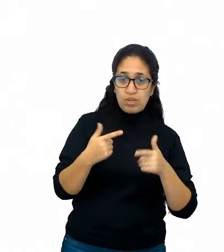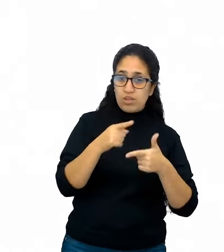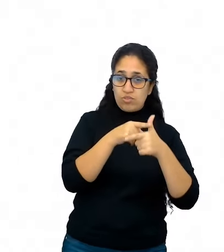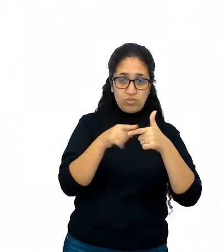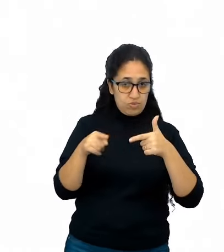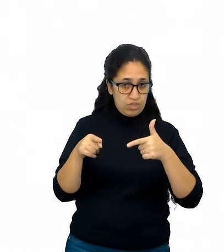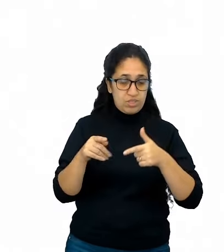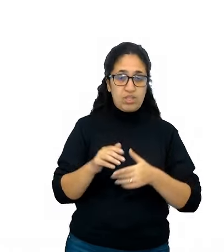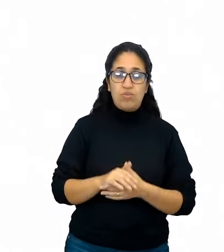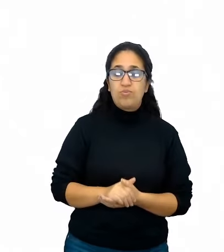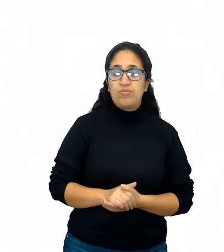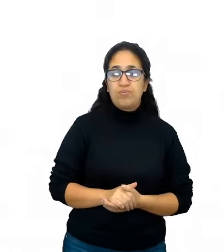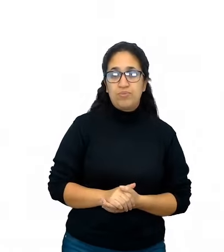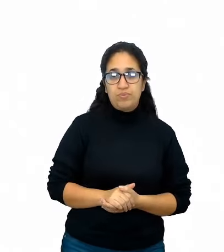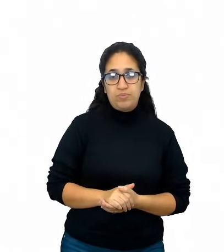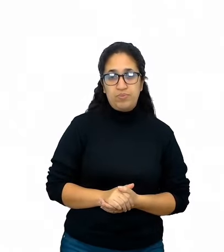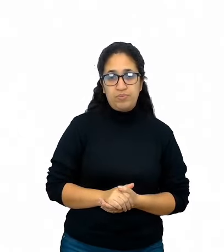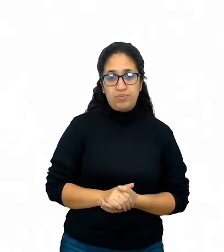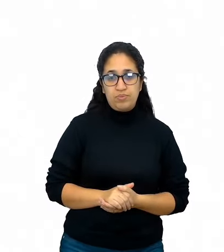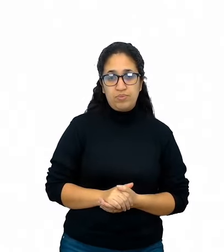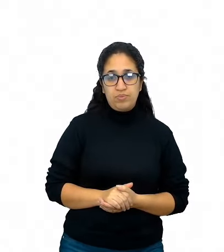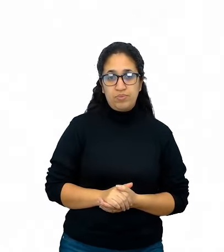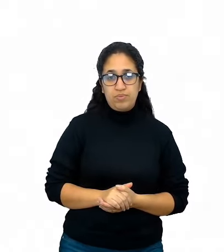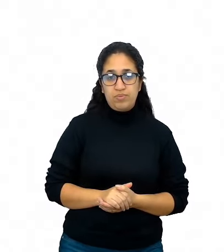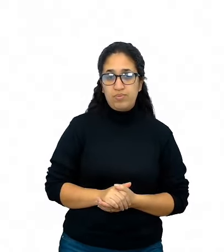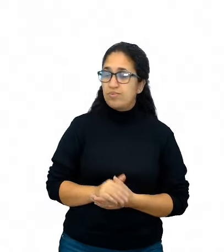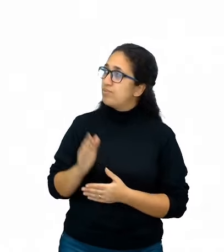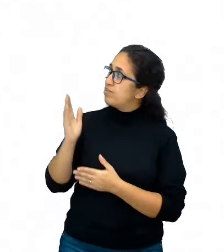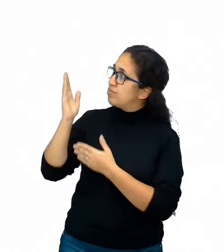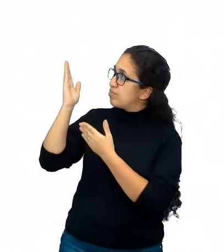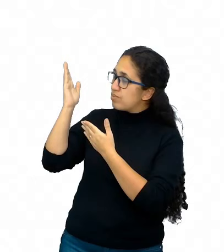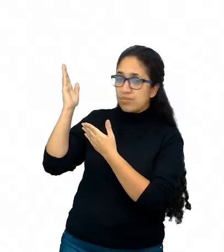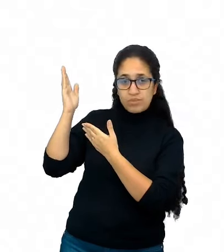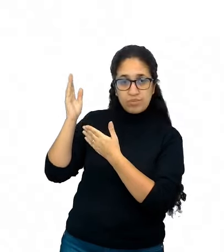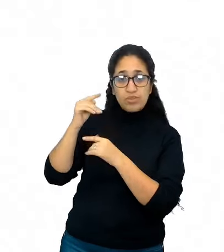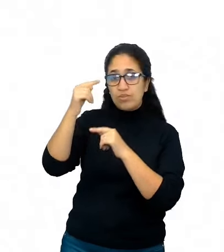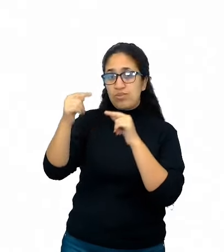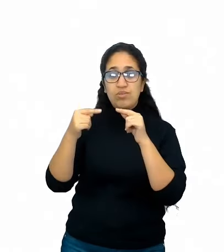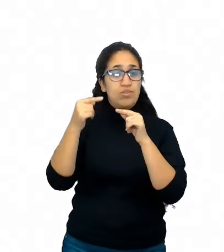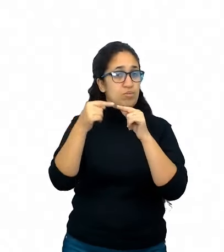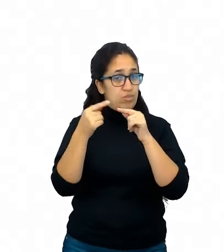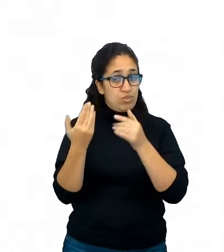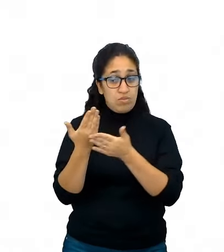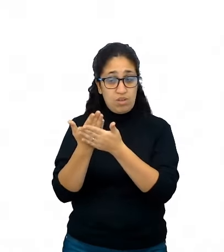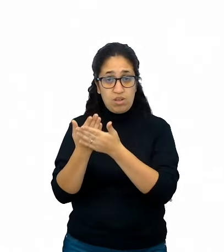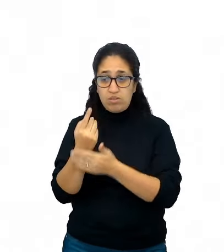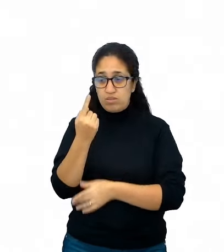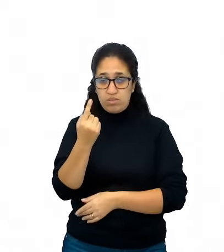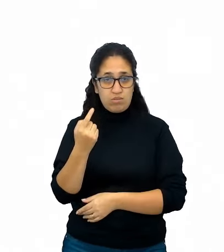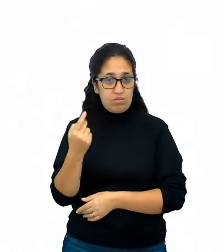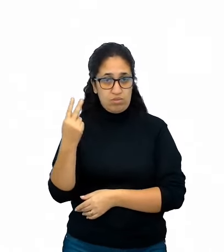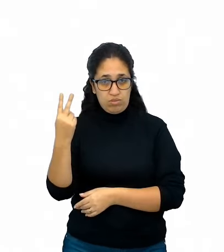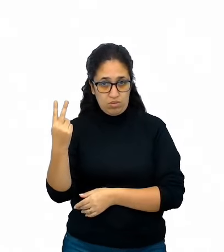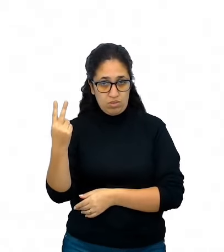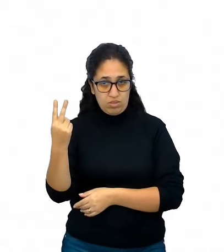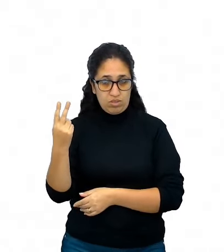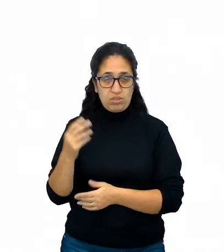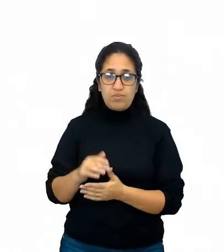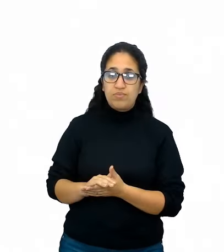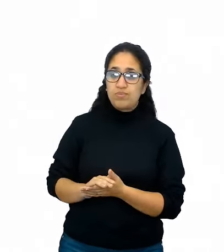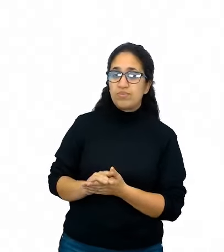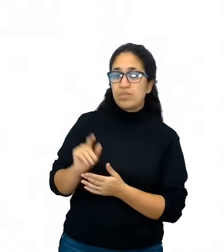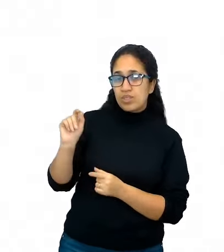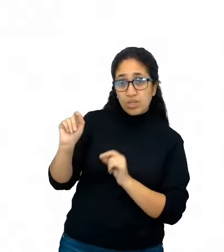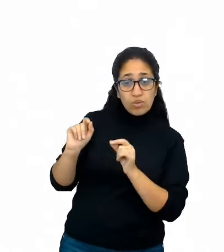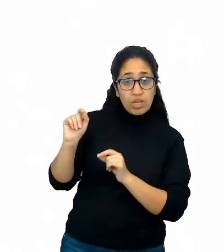multiplicação e divisão. Os objetivos das aulas 1 e 2 e trata, né,